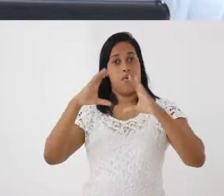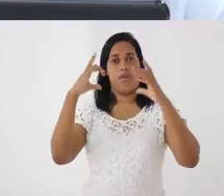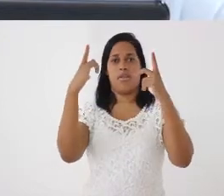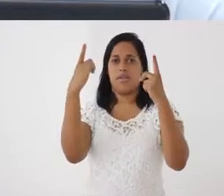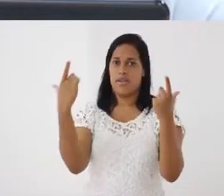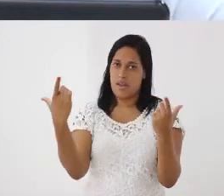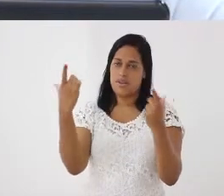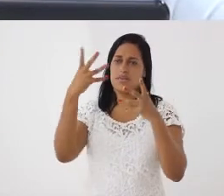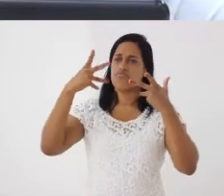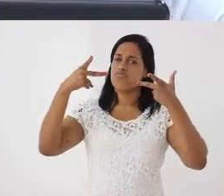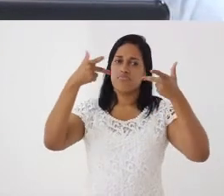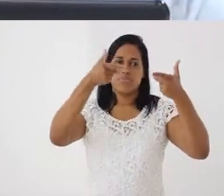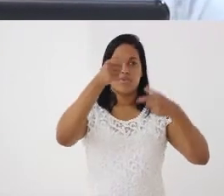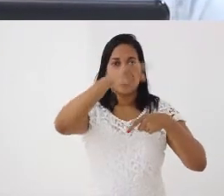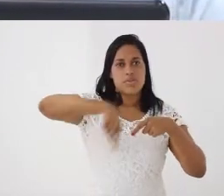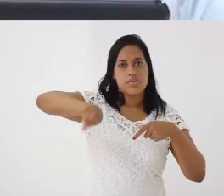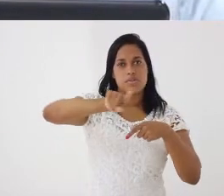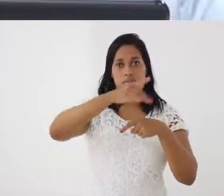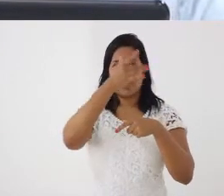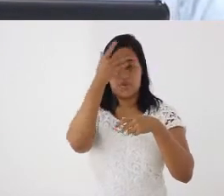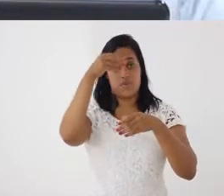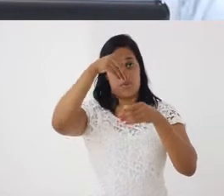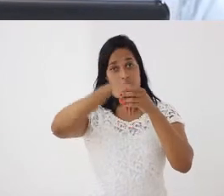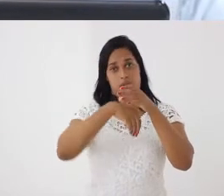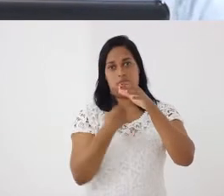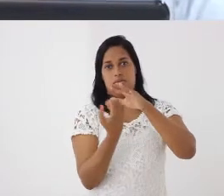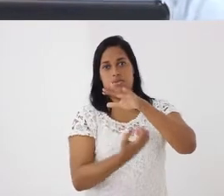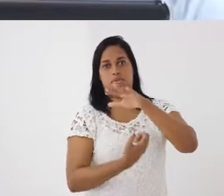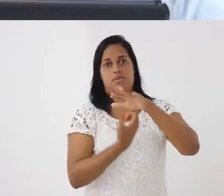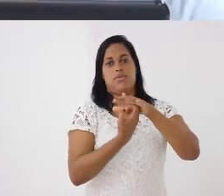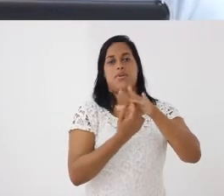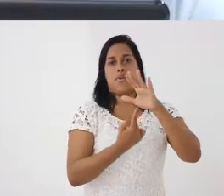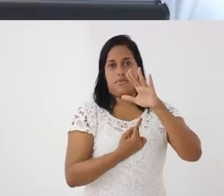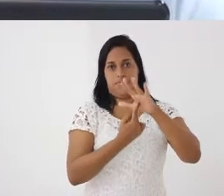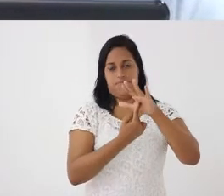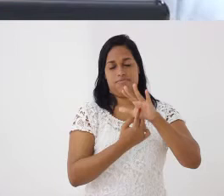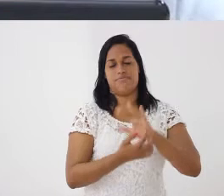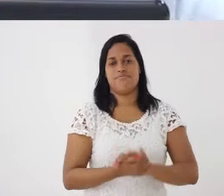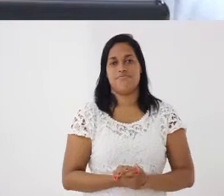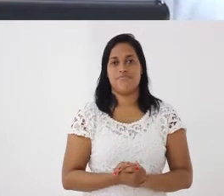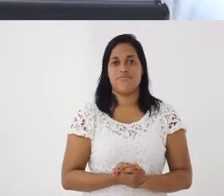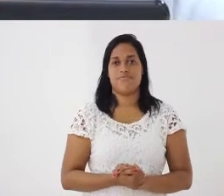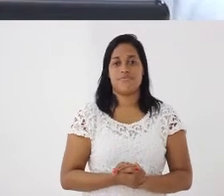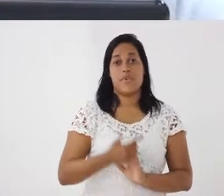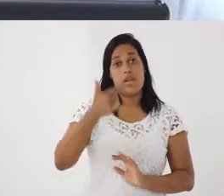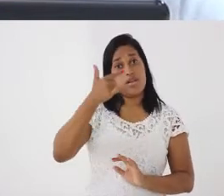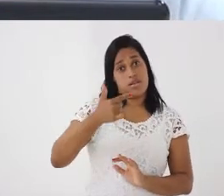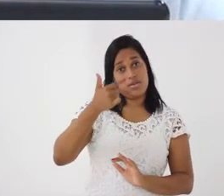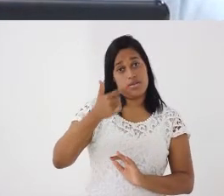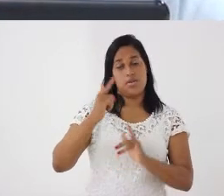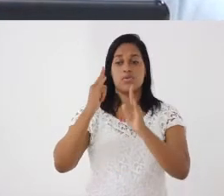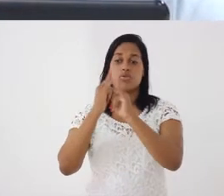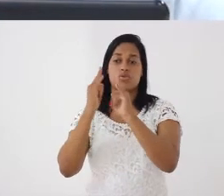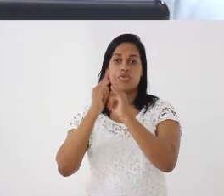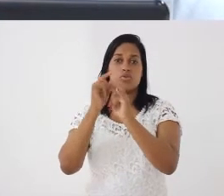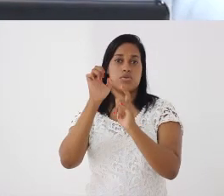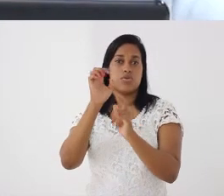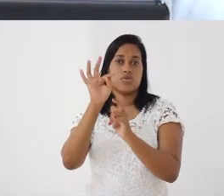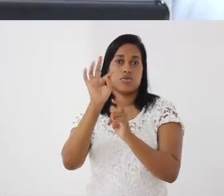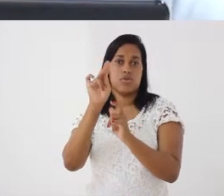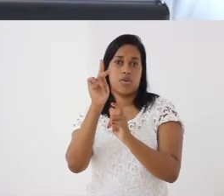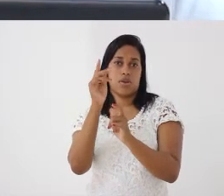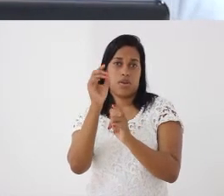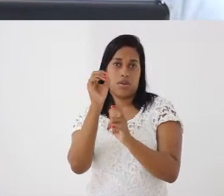os interlocutores desta organização. Segundo o Instituto Ethos, o movimento